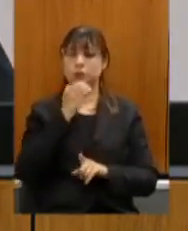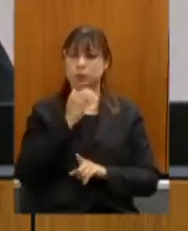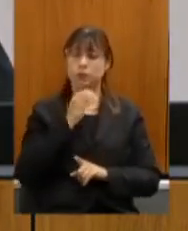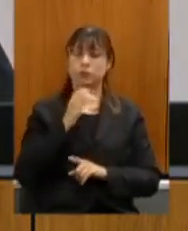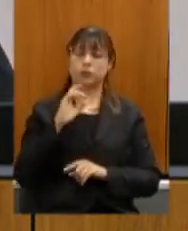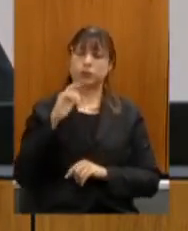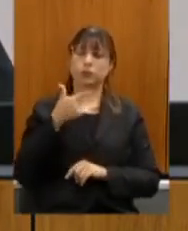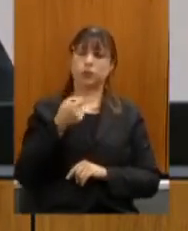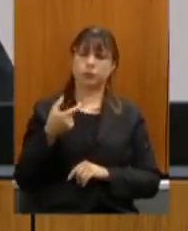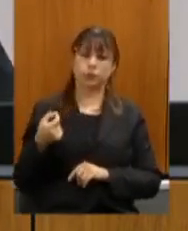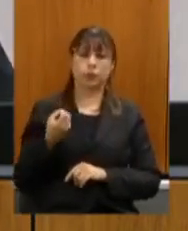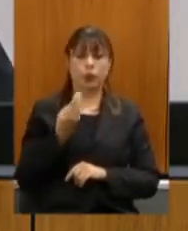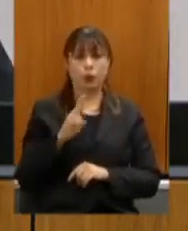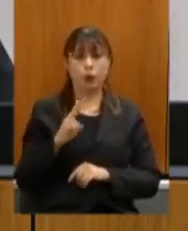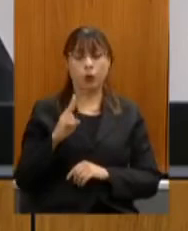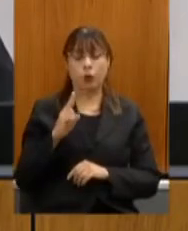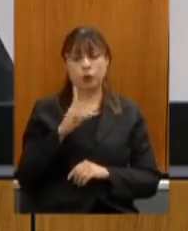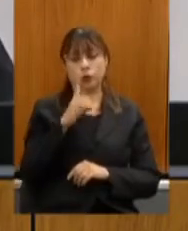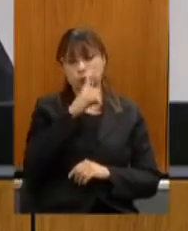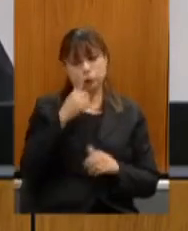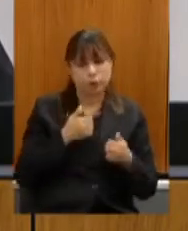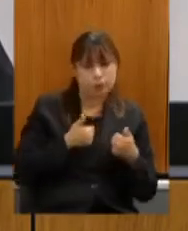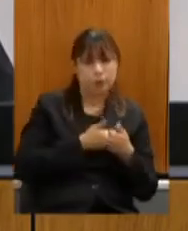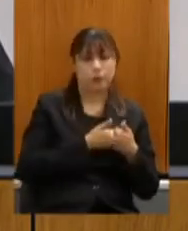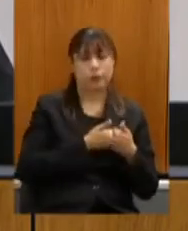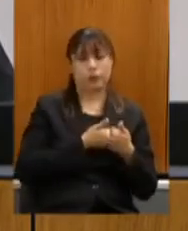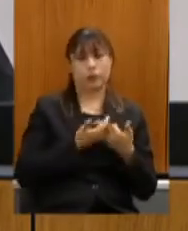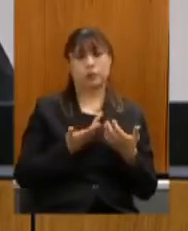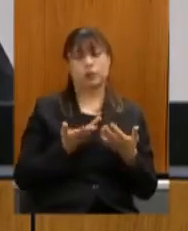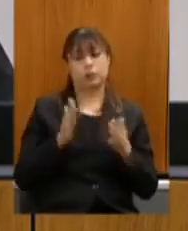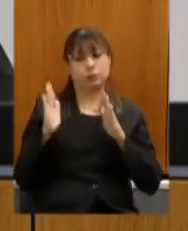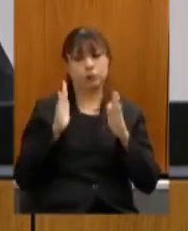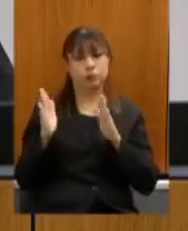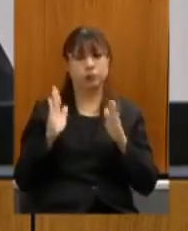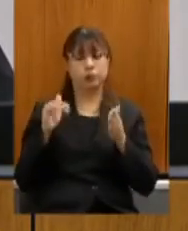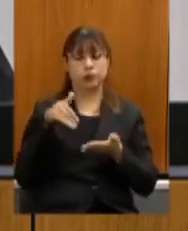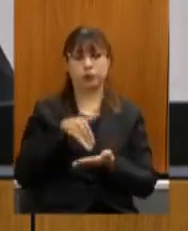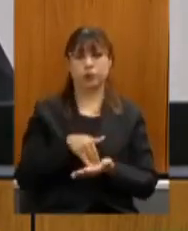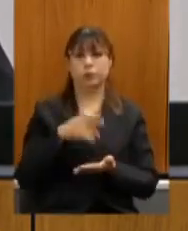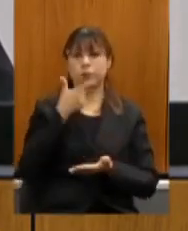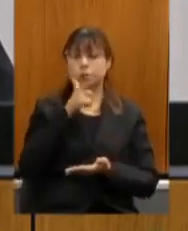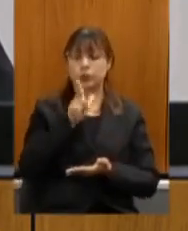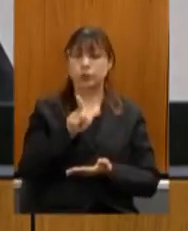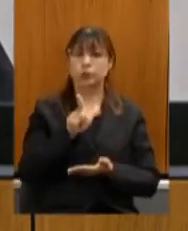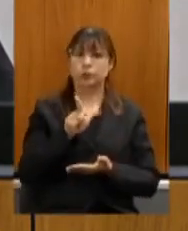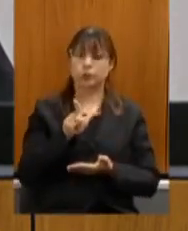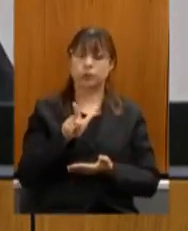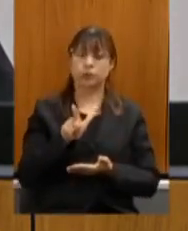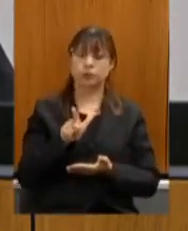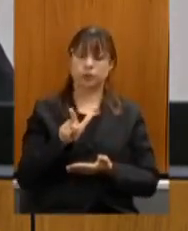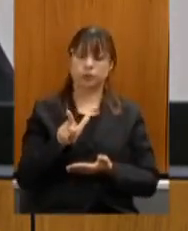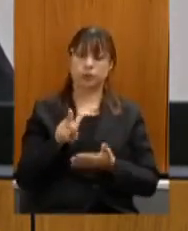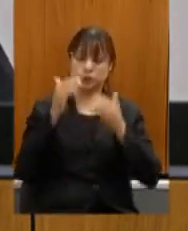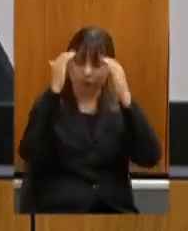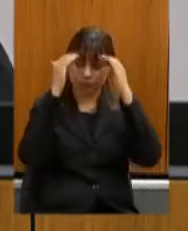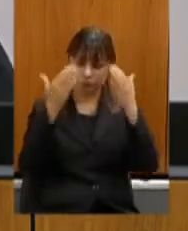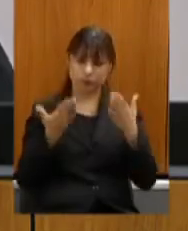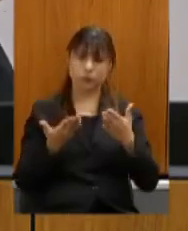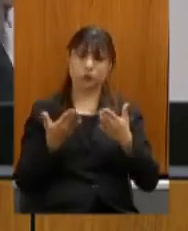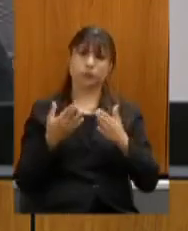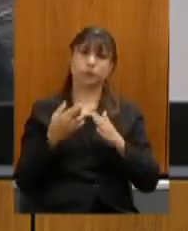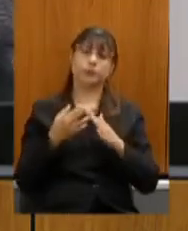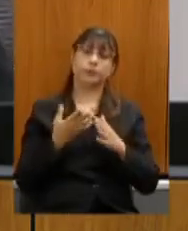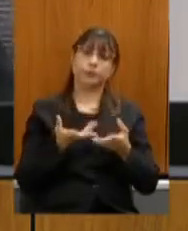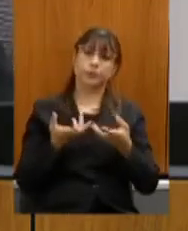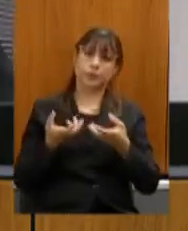outra data que se aproxime ou se iguale ao prazo final para o cumprimento dos requisitos para o